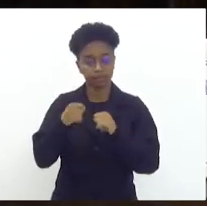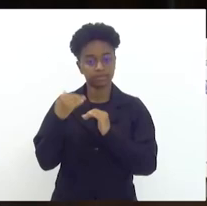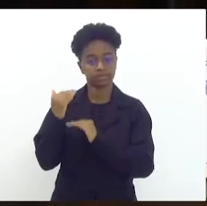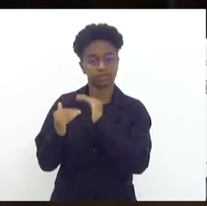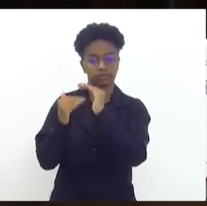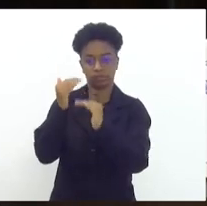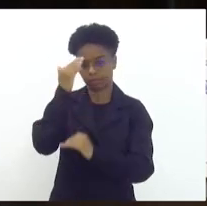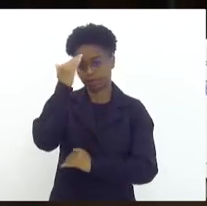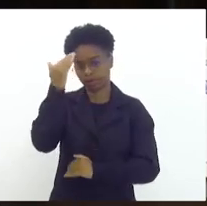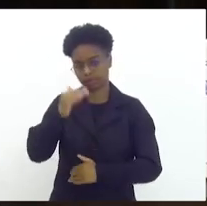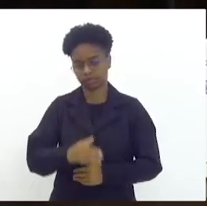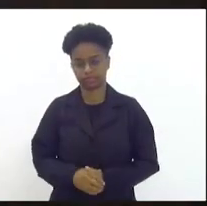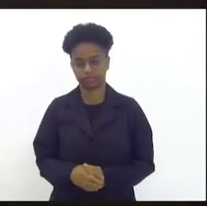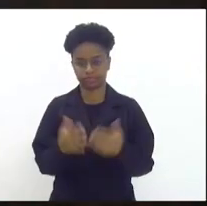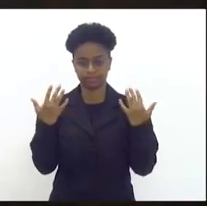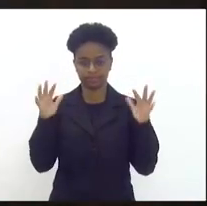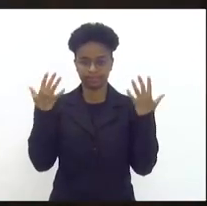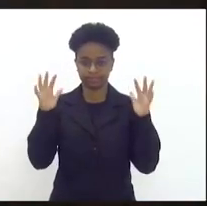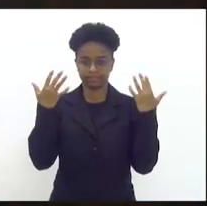Muito obrigado